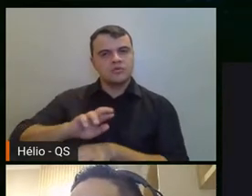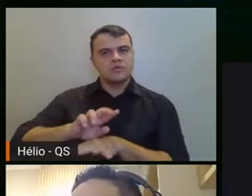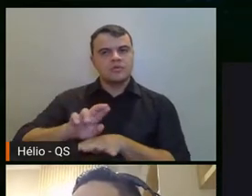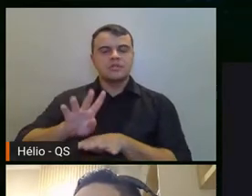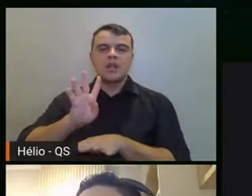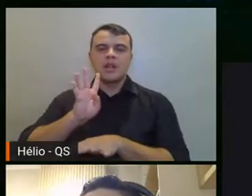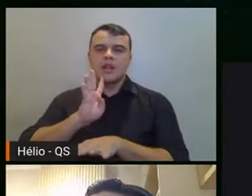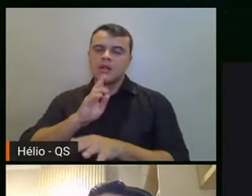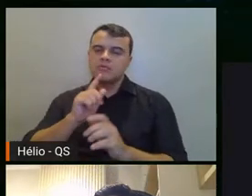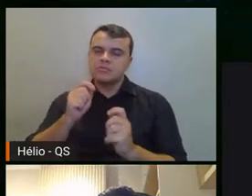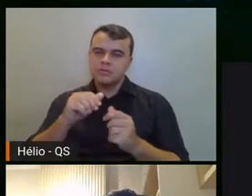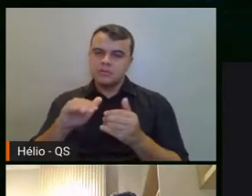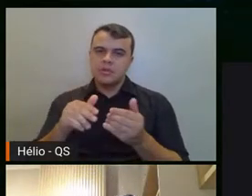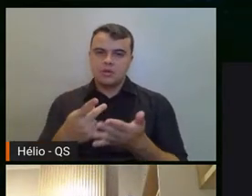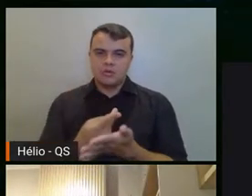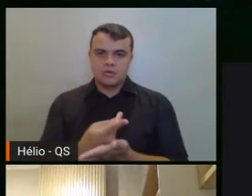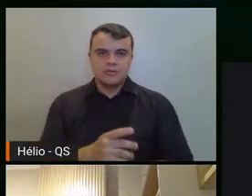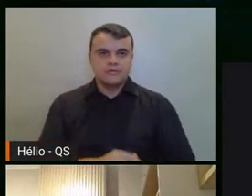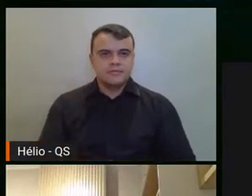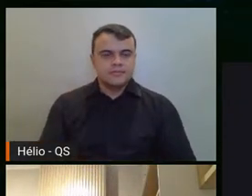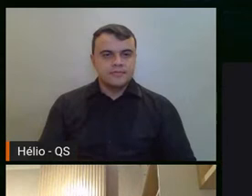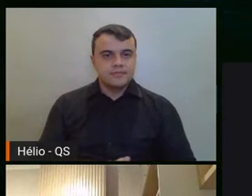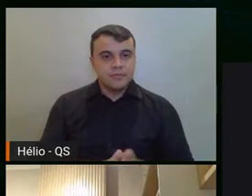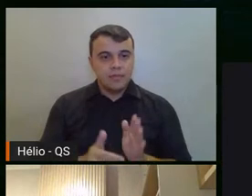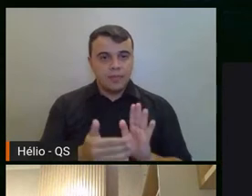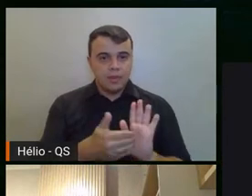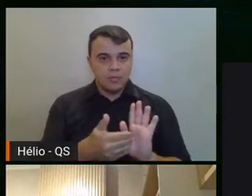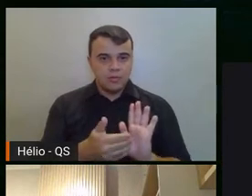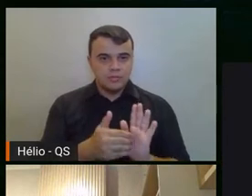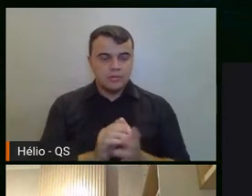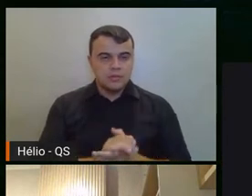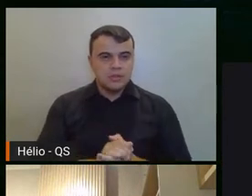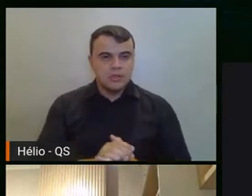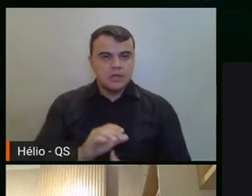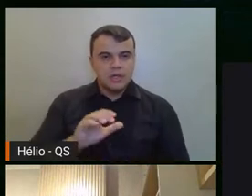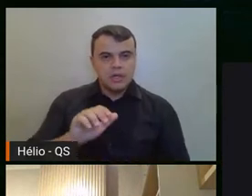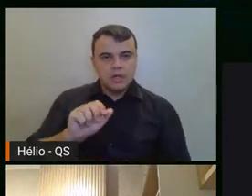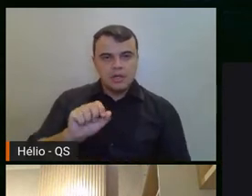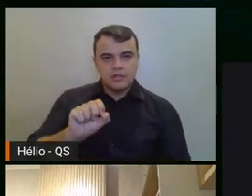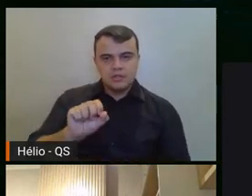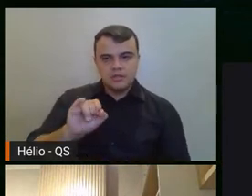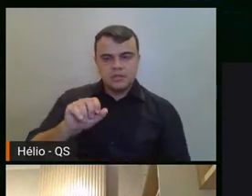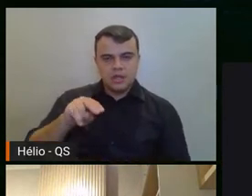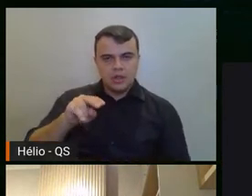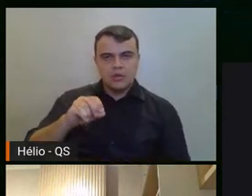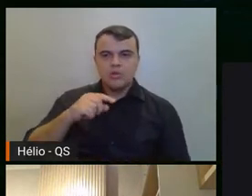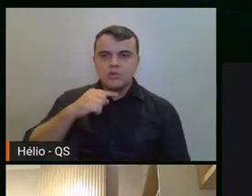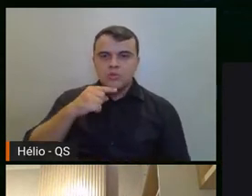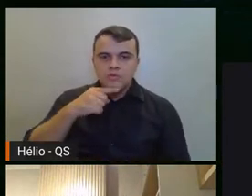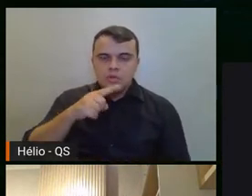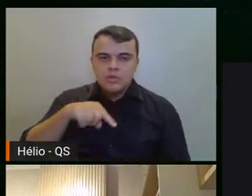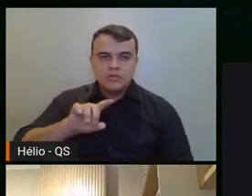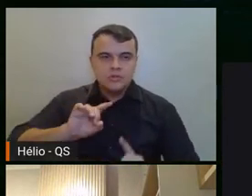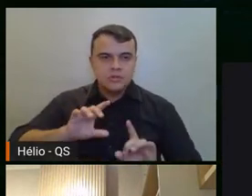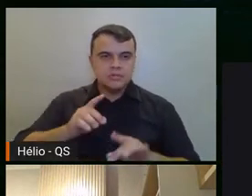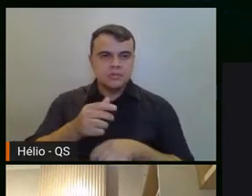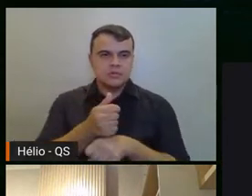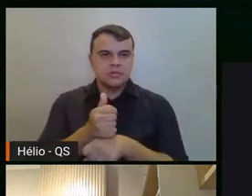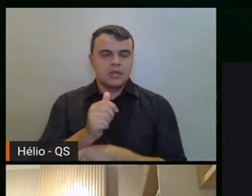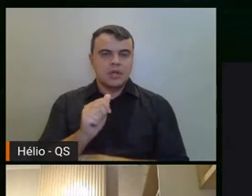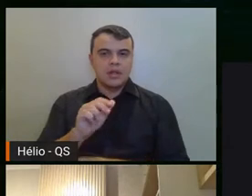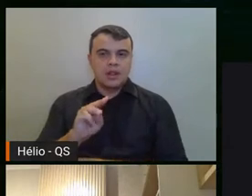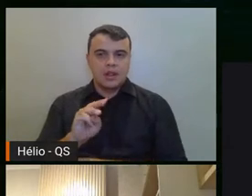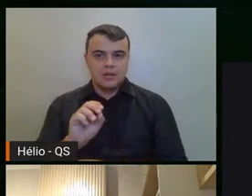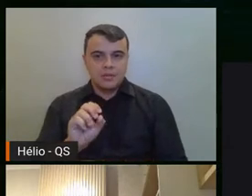legais que estão rolando aqui e a última aqui né é com Cassiano que é um plantão de dúvidas aí que é o nosso especialista em aws Então